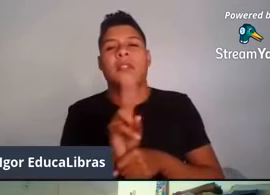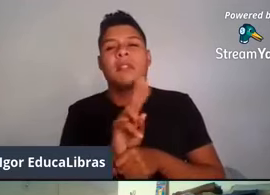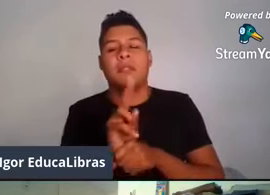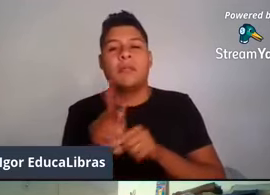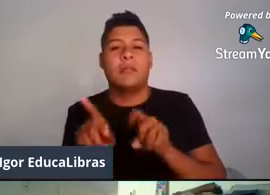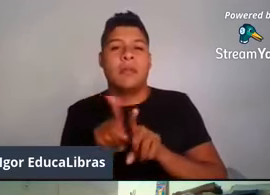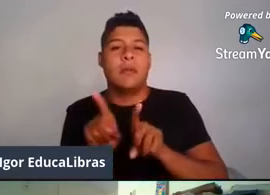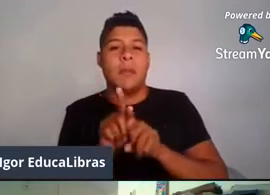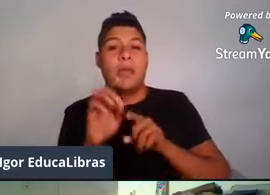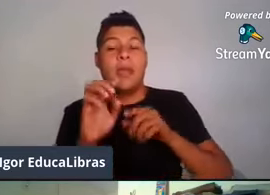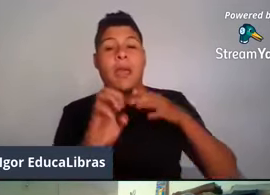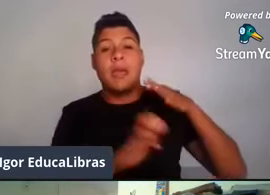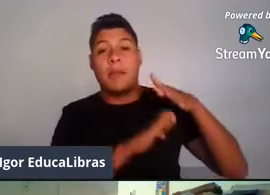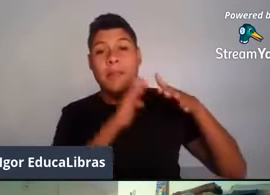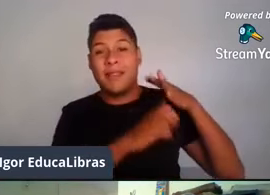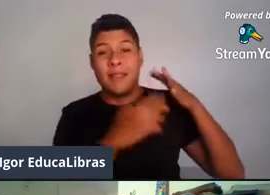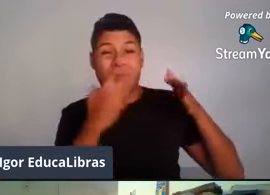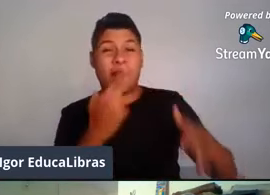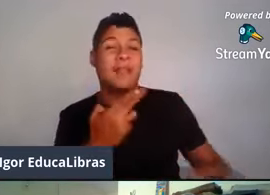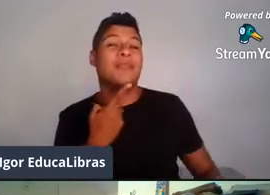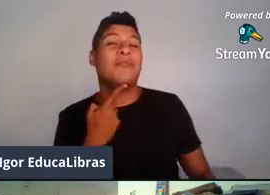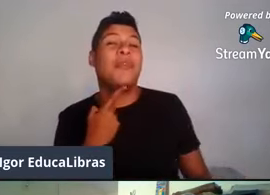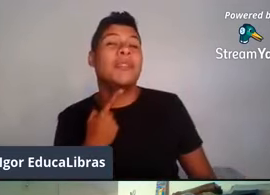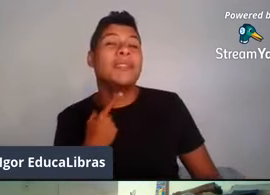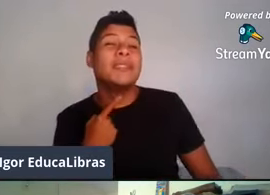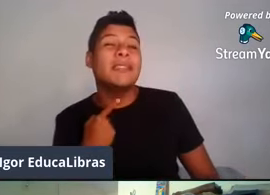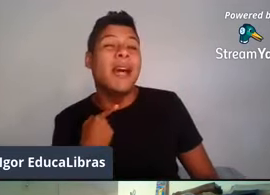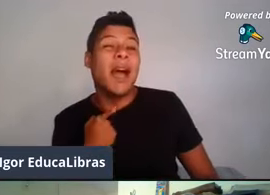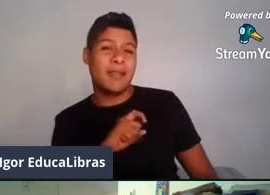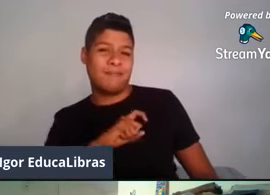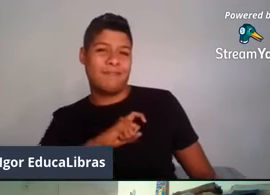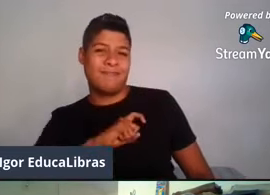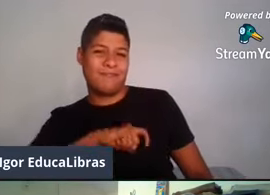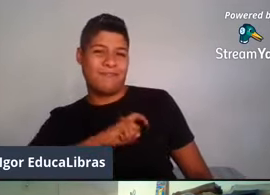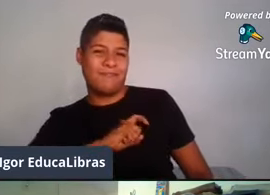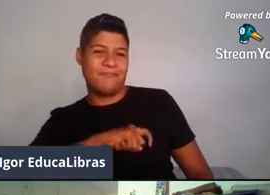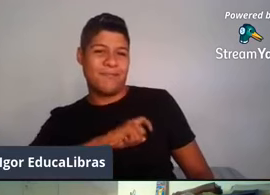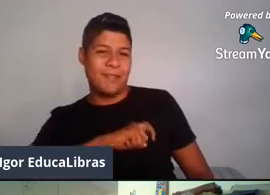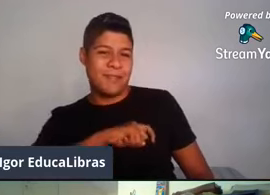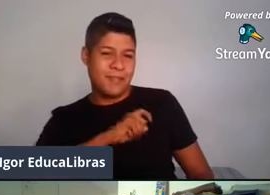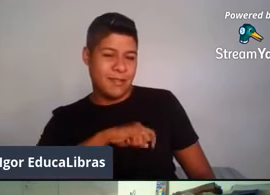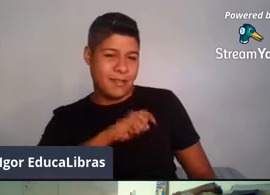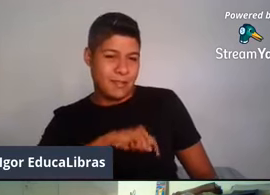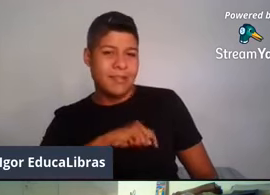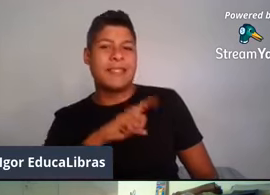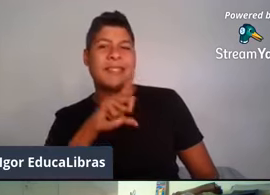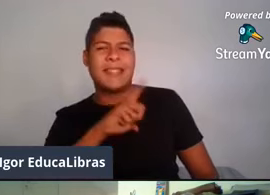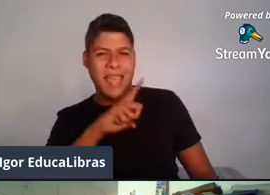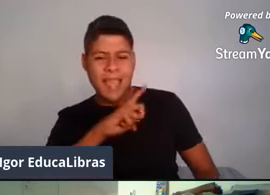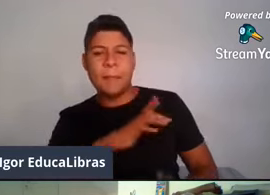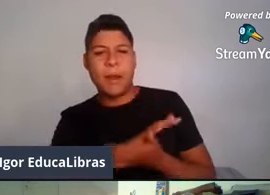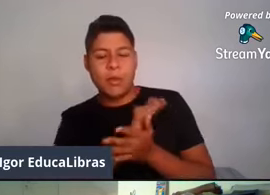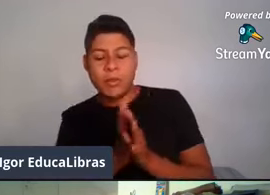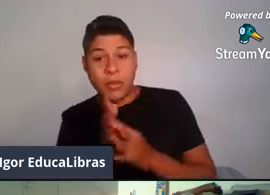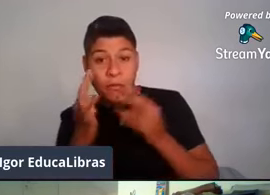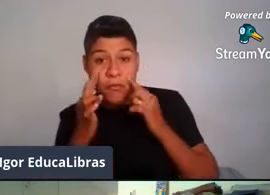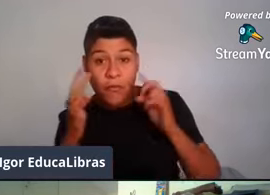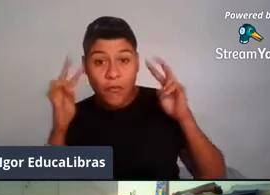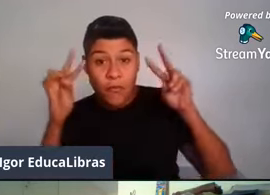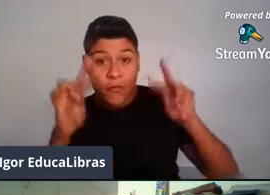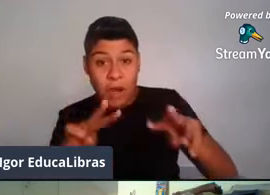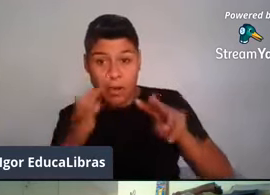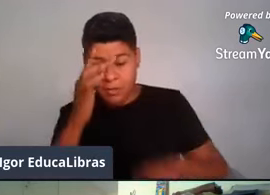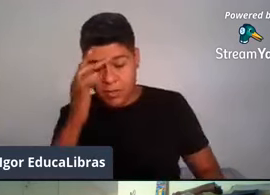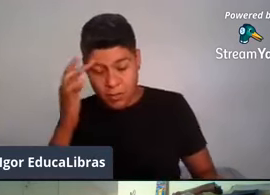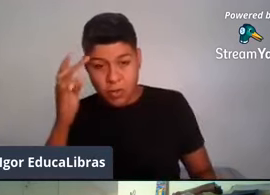que as empresas mal intencionadas, né, aquelas que são preconceituosas, que não enxergam a pessoa com deficiência